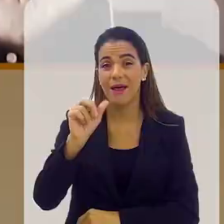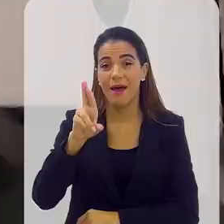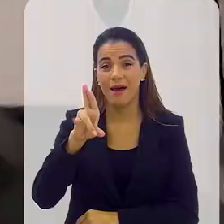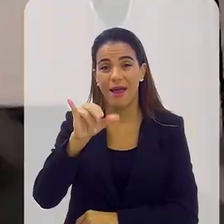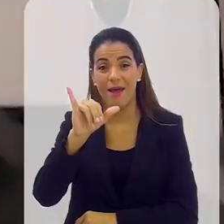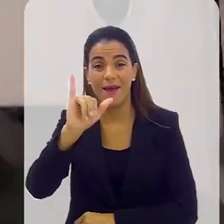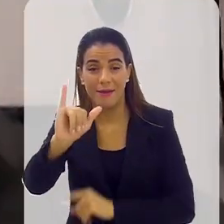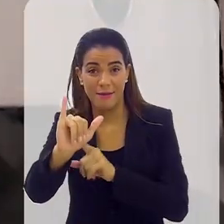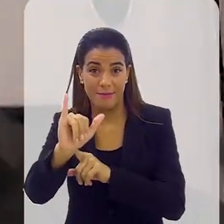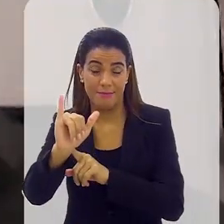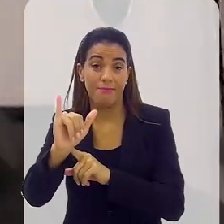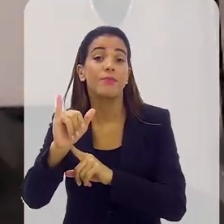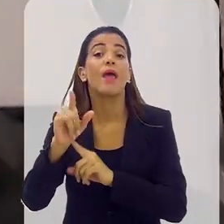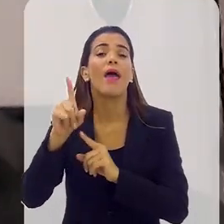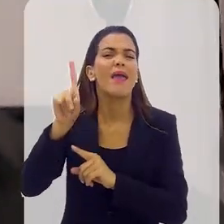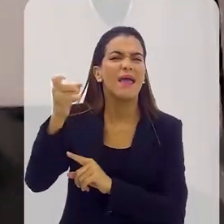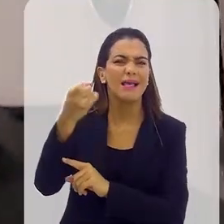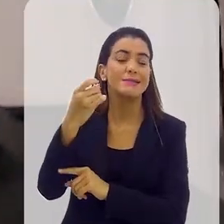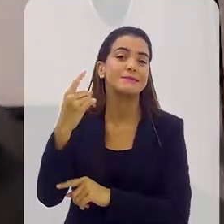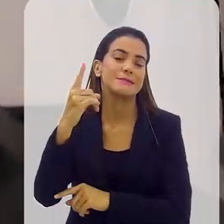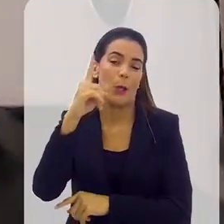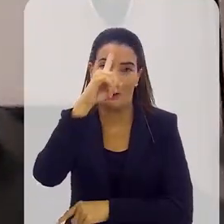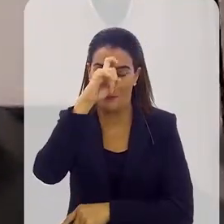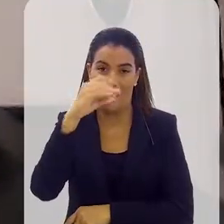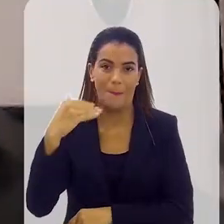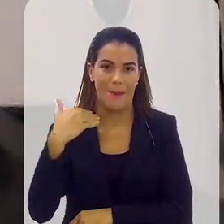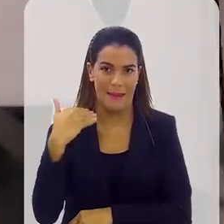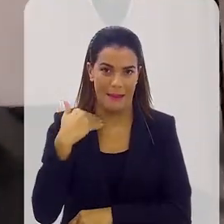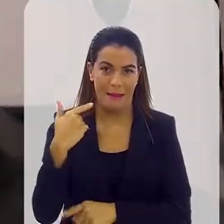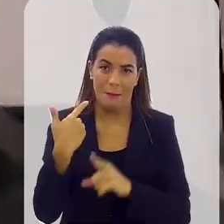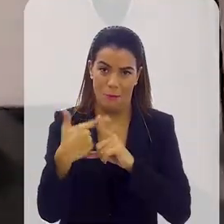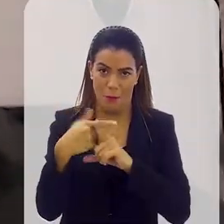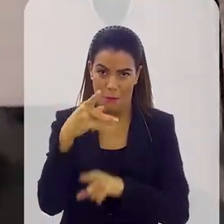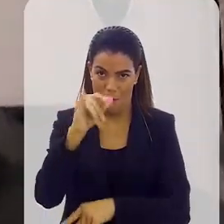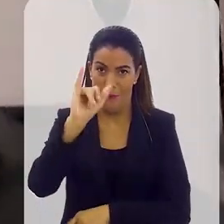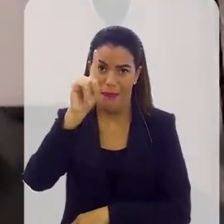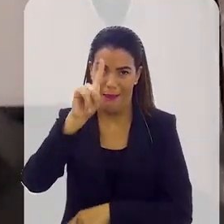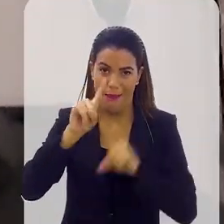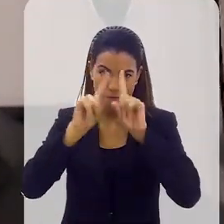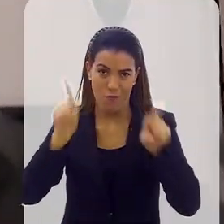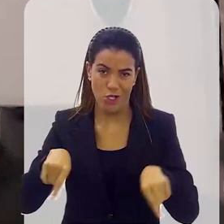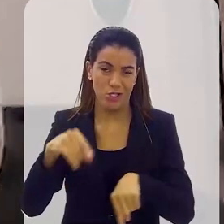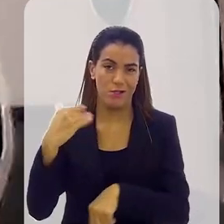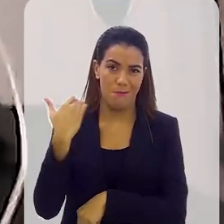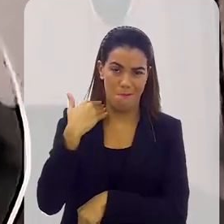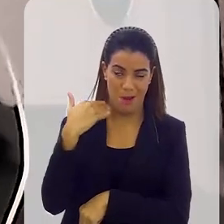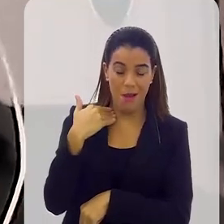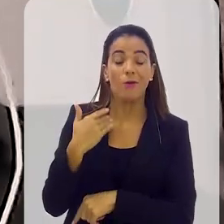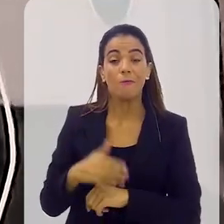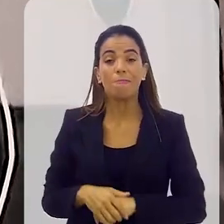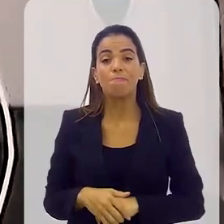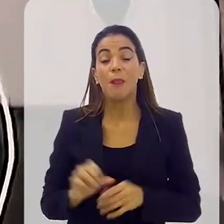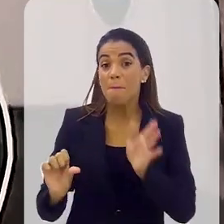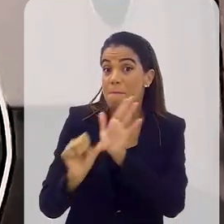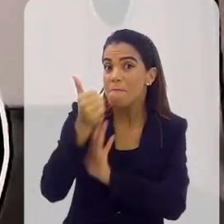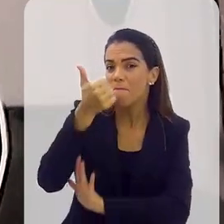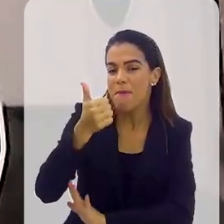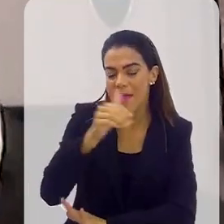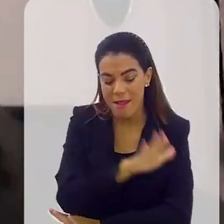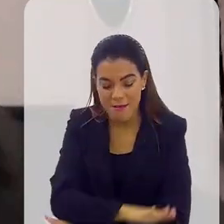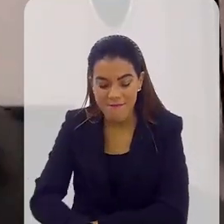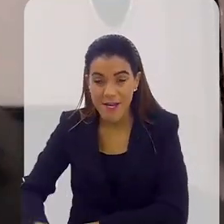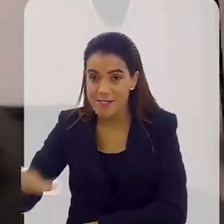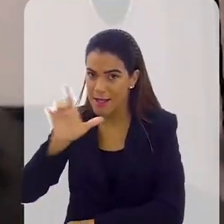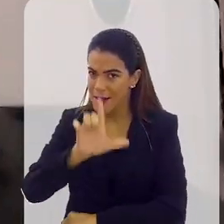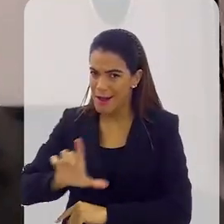Hospital dos Bancários, meu pai era um bancário. E acho que deixei alguma semente ali no Andaraí. E aí tive a minha primeira infância